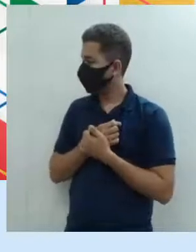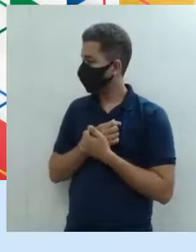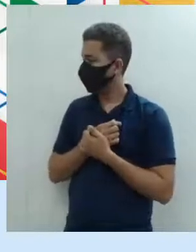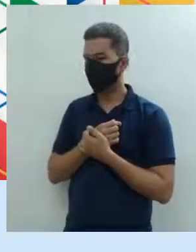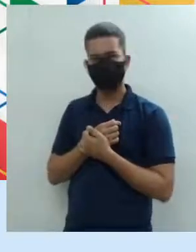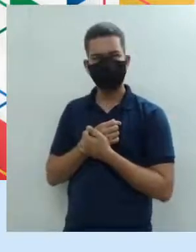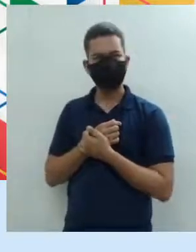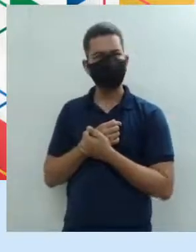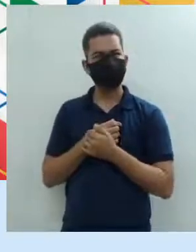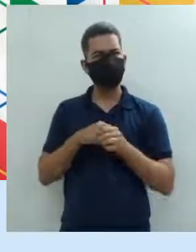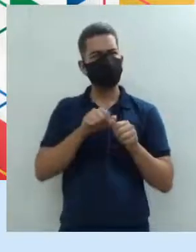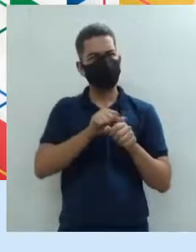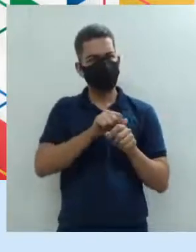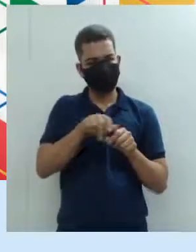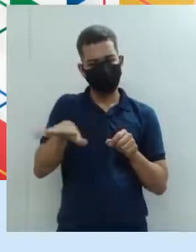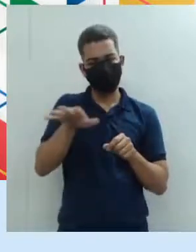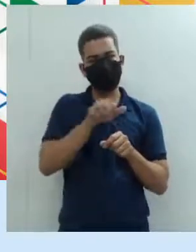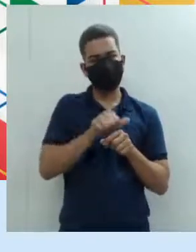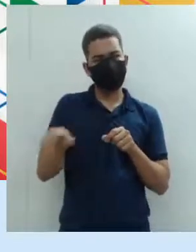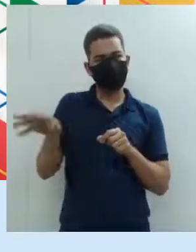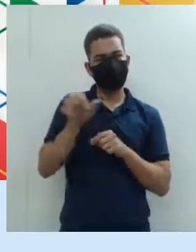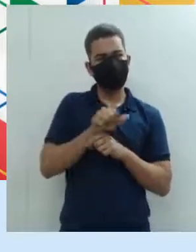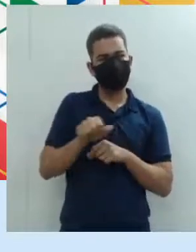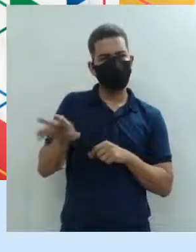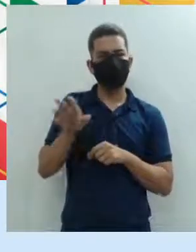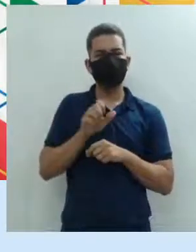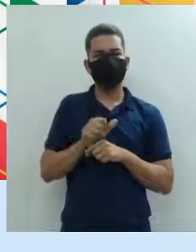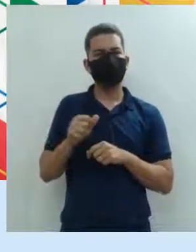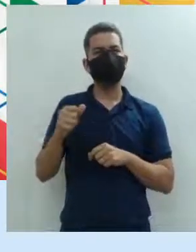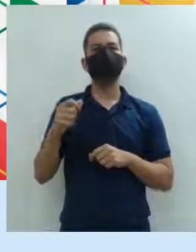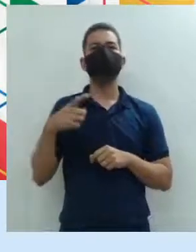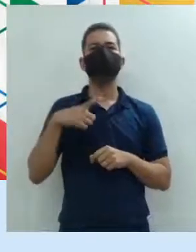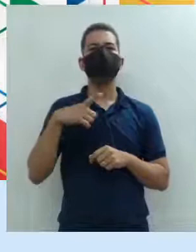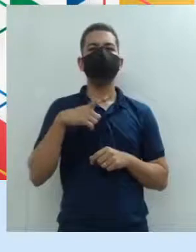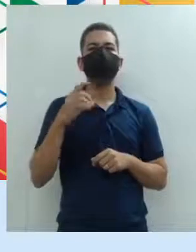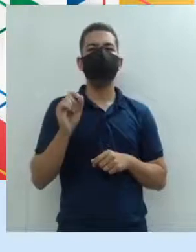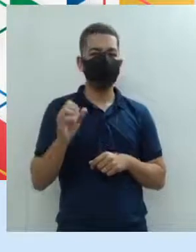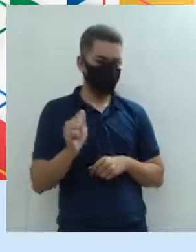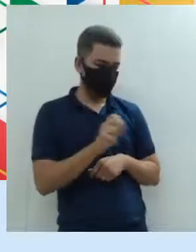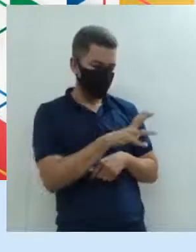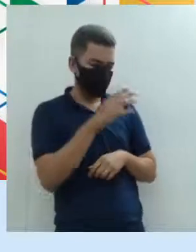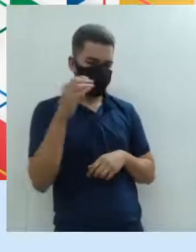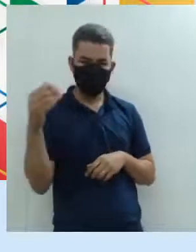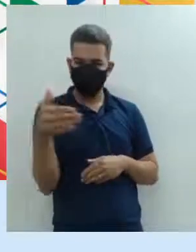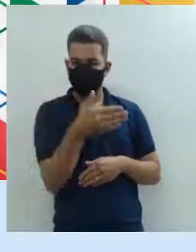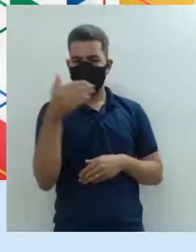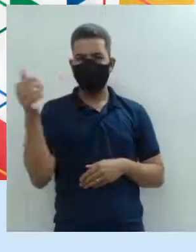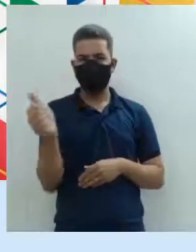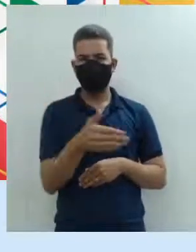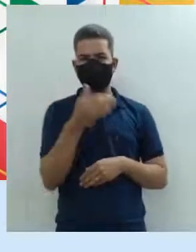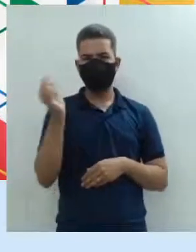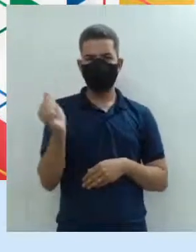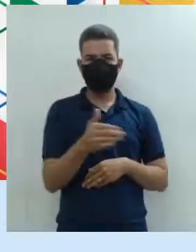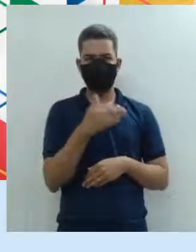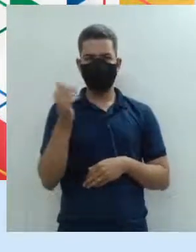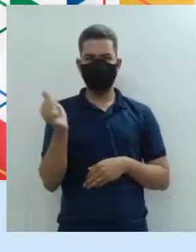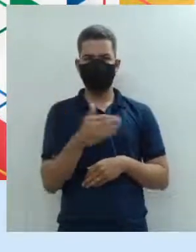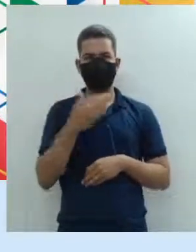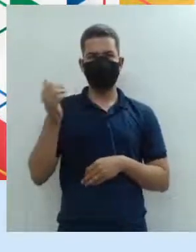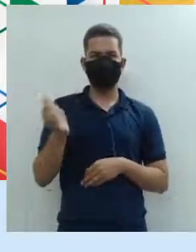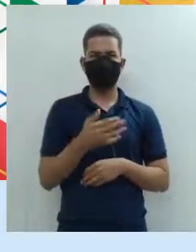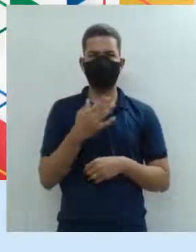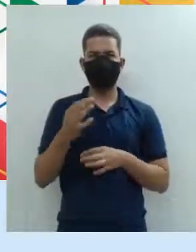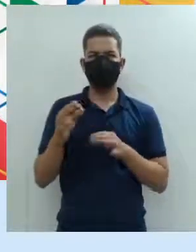então o fluxo de calor está estabelecendo para a minha direita aí. De onde eu tenho maior temperatura até onde eu tenho uma temperatura menor. E aí